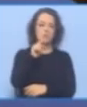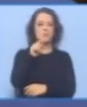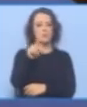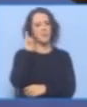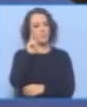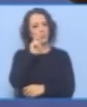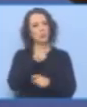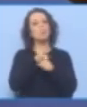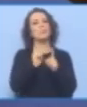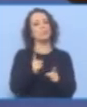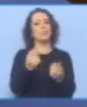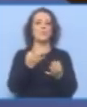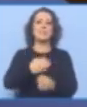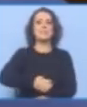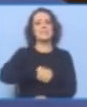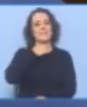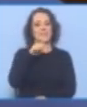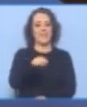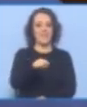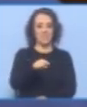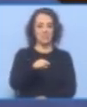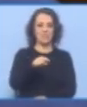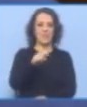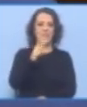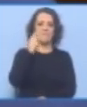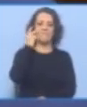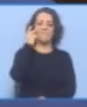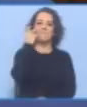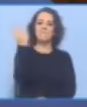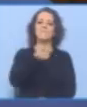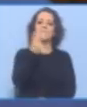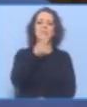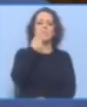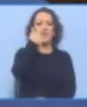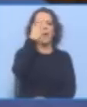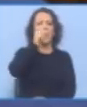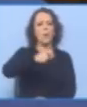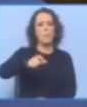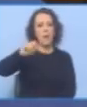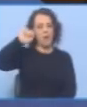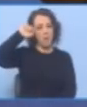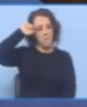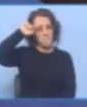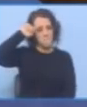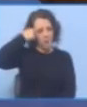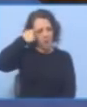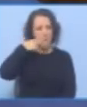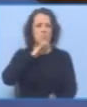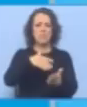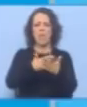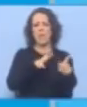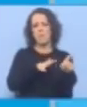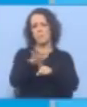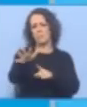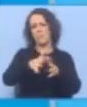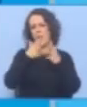porque significa, de facto, que este tema da inviolabilidade da vida humana tem implicações vastas e